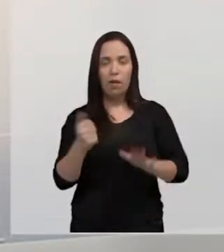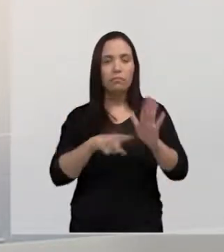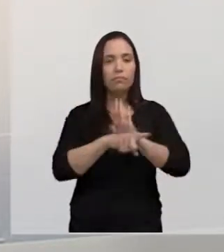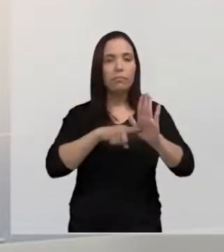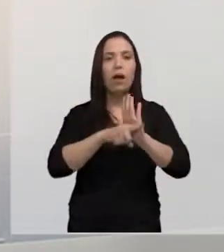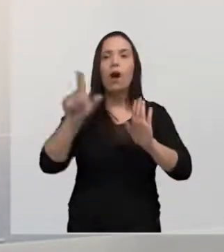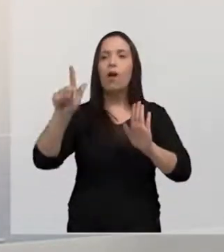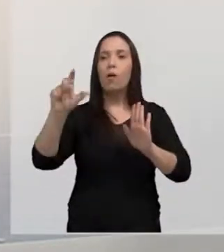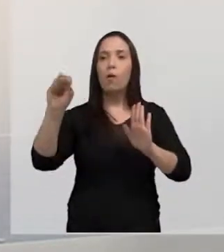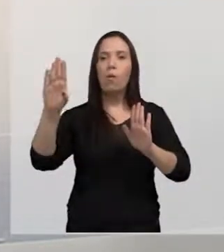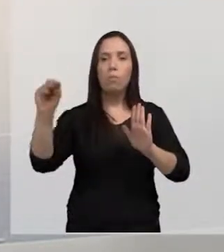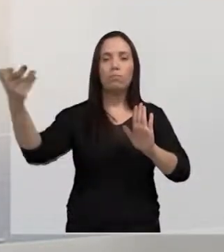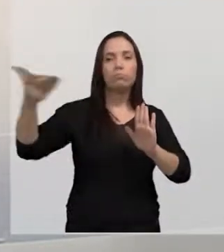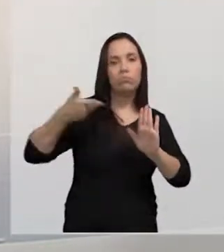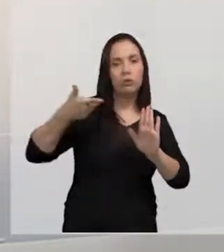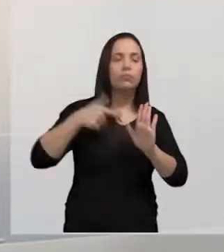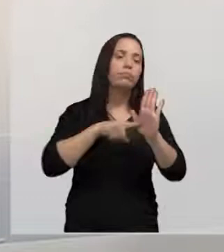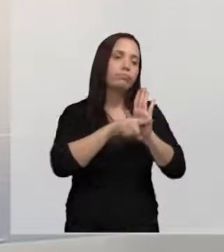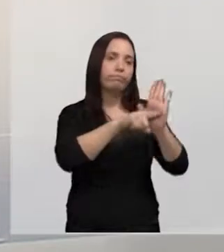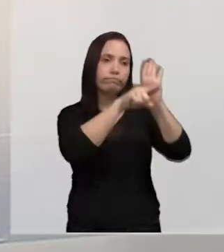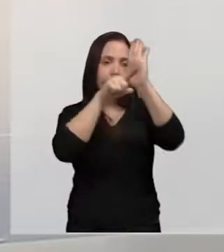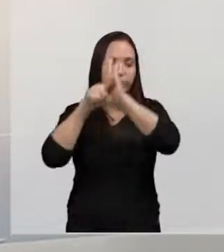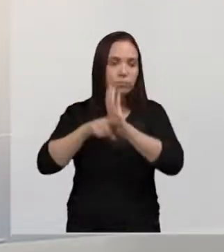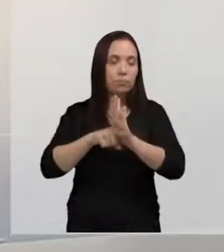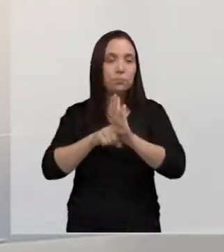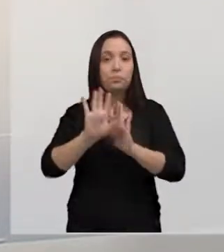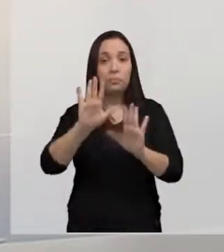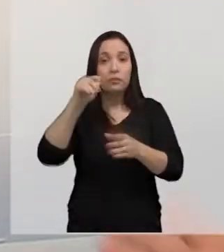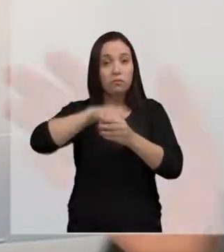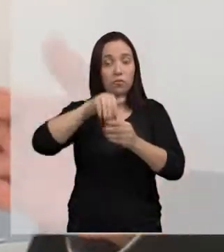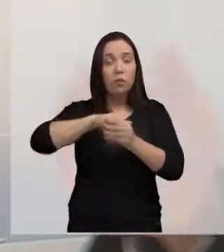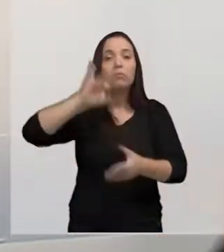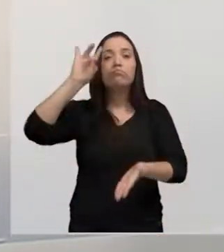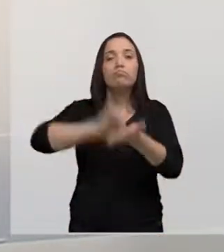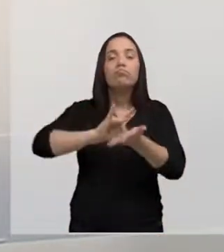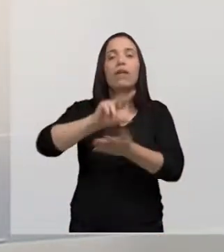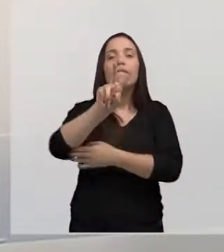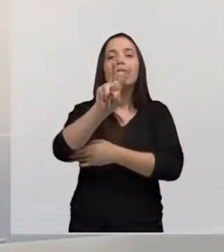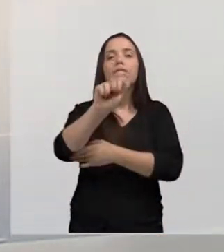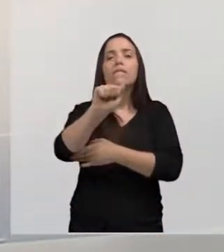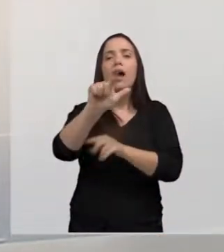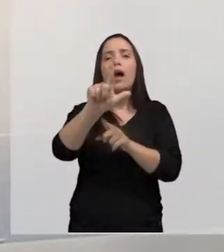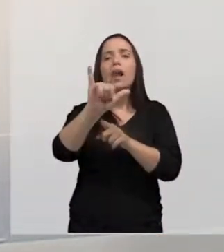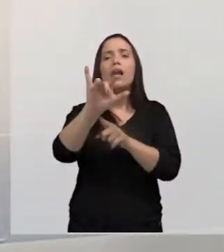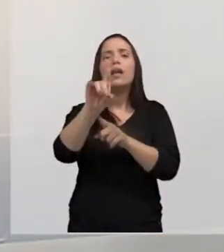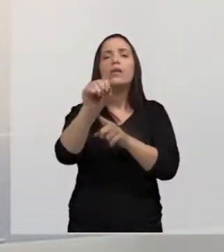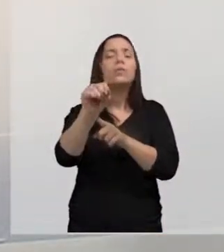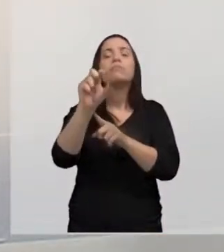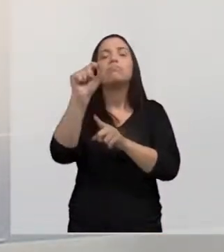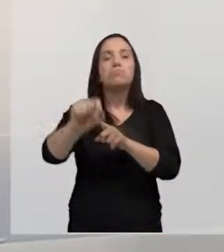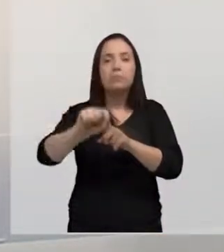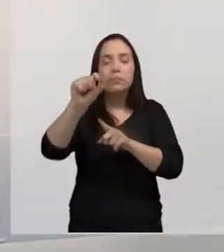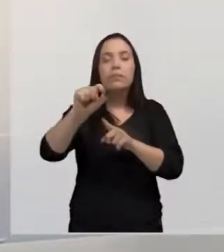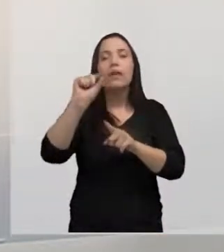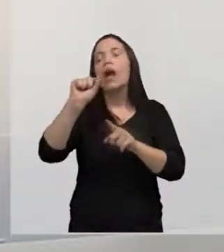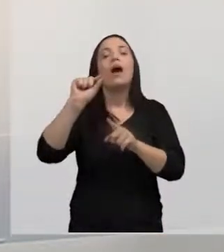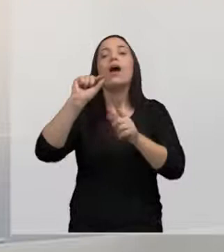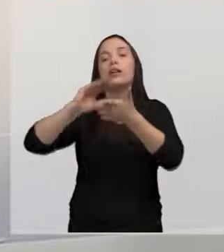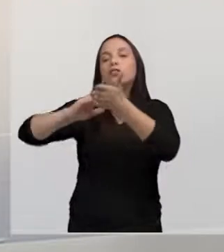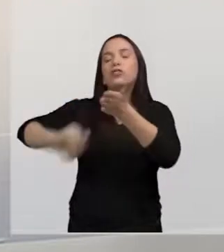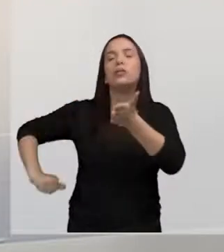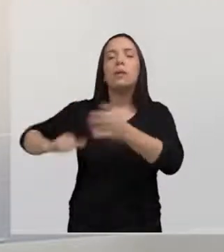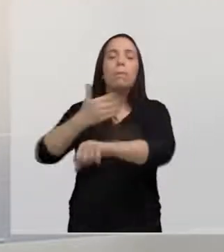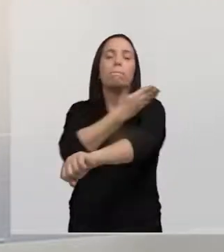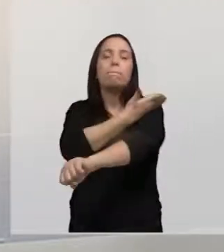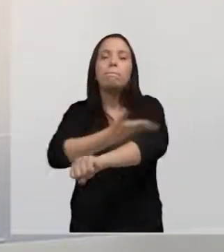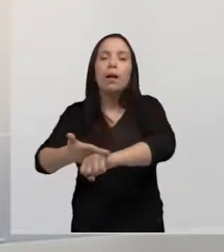uma pesquisa. Vamos lá. Em votos válidos, o que é o voto válido, Carlos Frederico? É quando você tira os votos branco, nulo